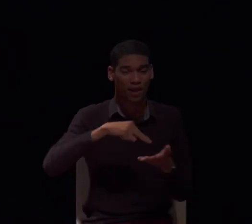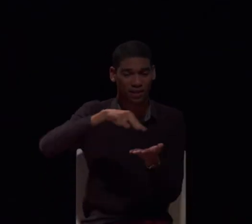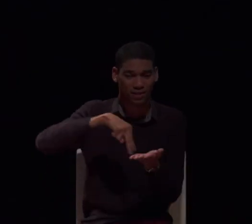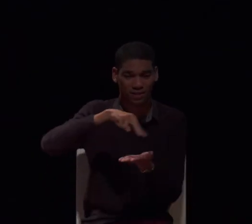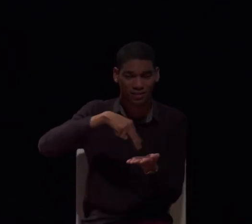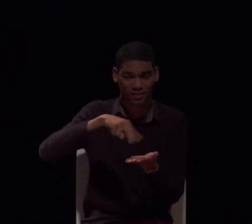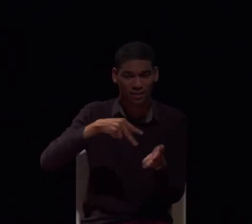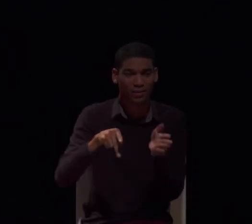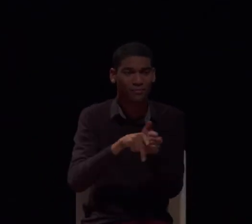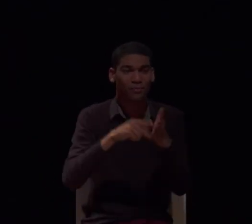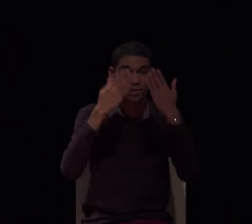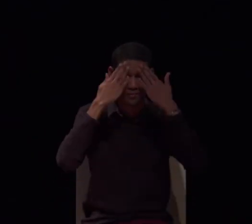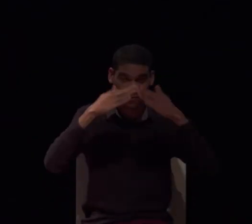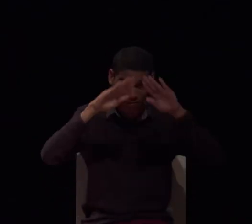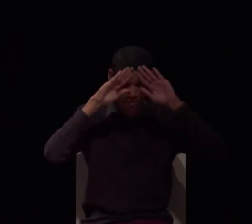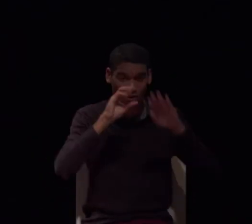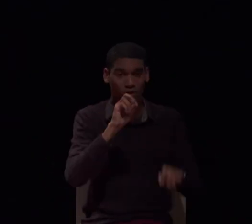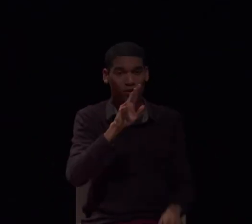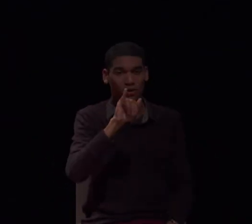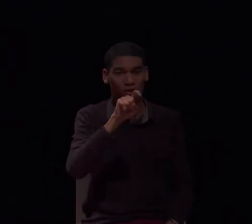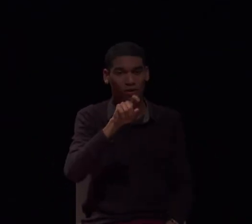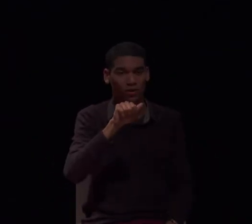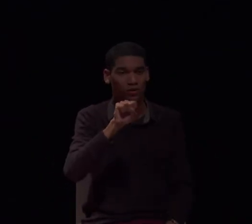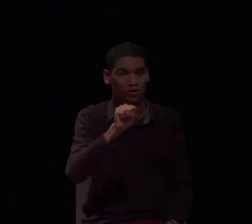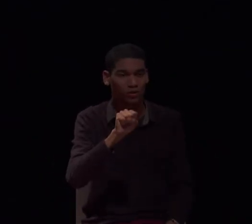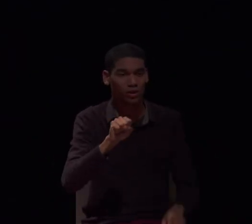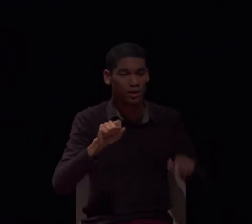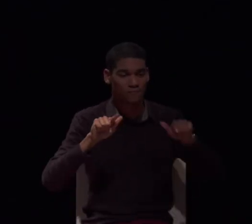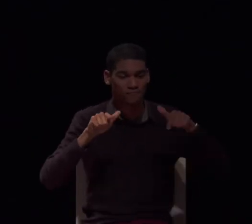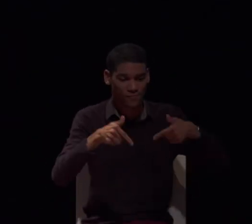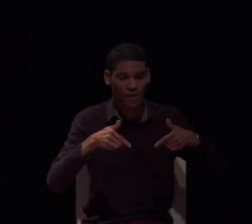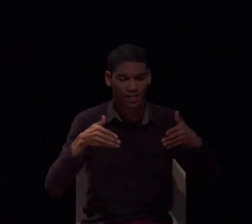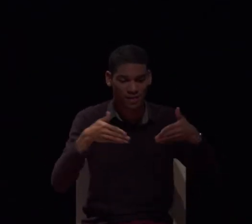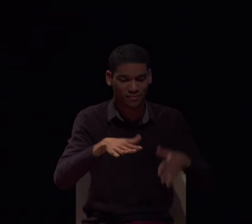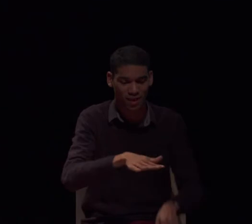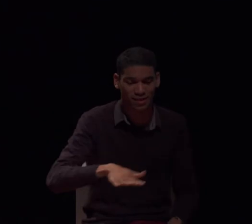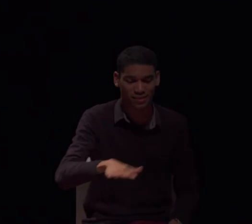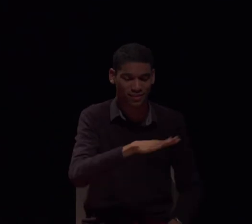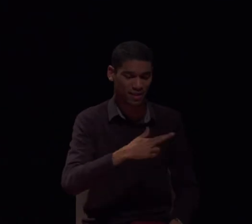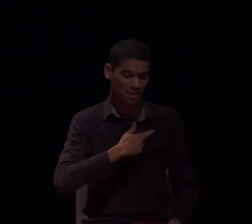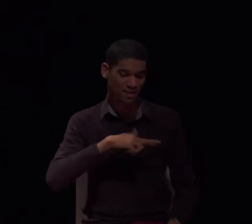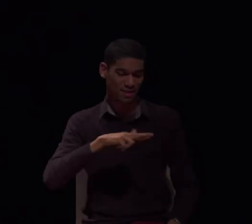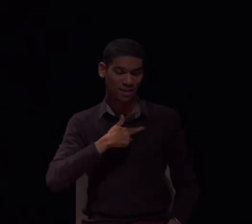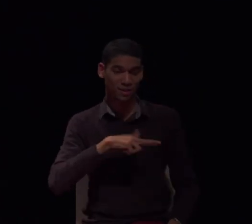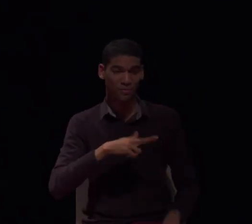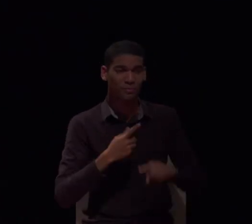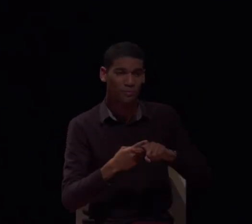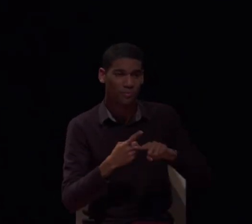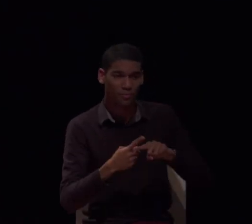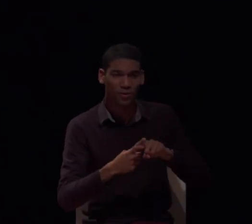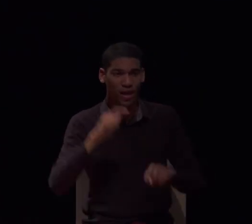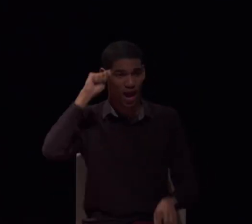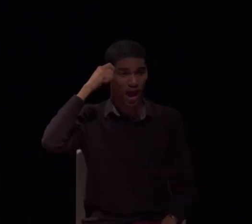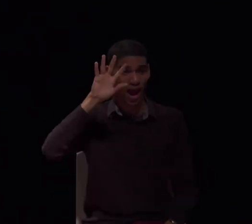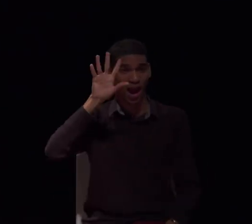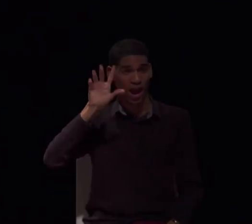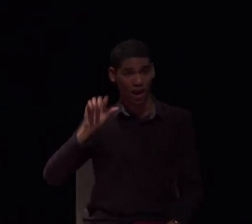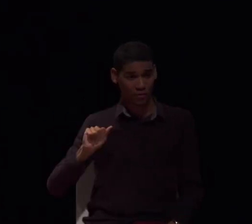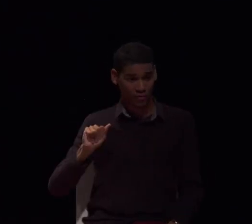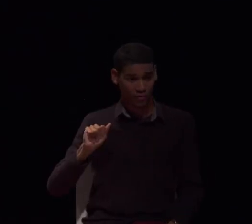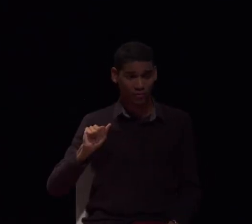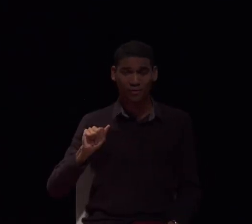esse modo era bastante importante para trabalhar religiosidade porque a religiosidade afro-brasileira é vista com